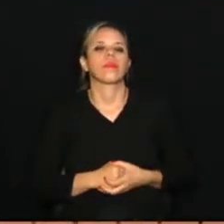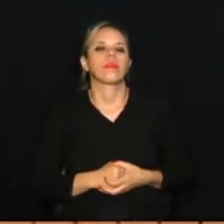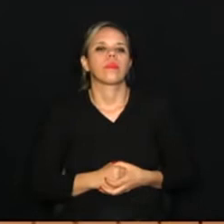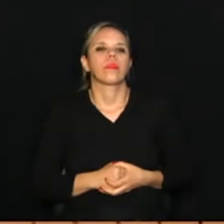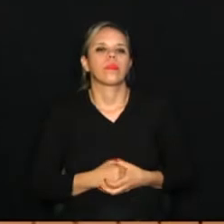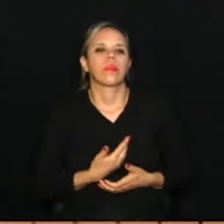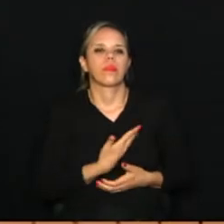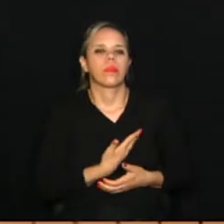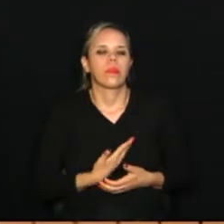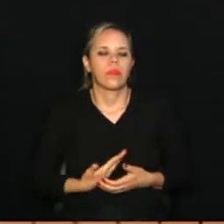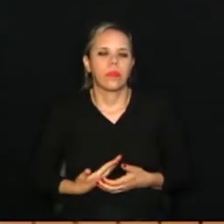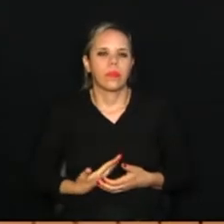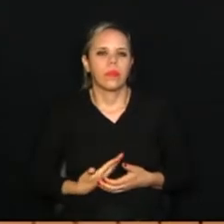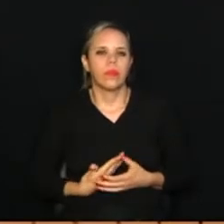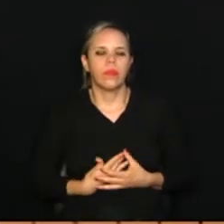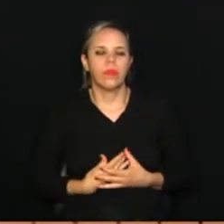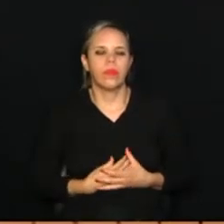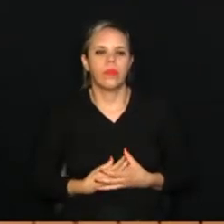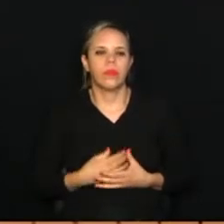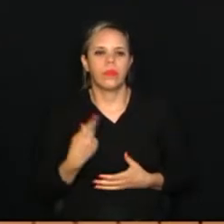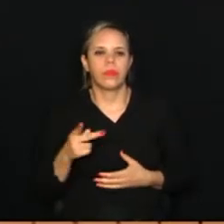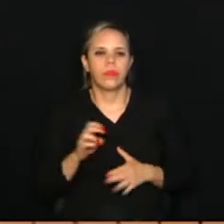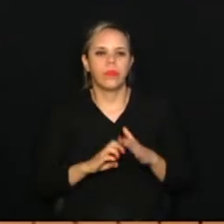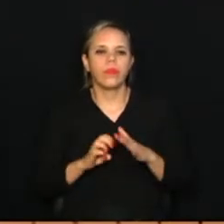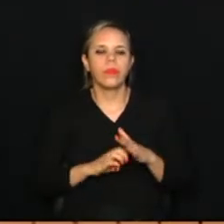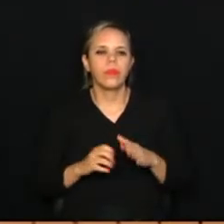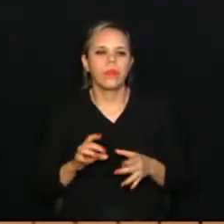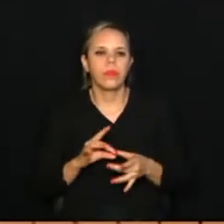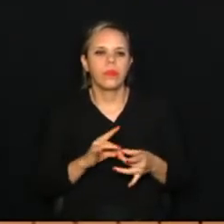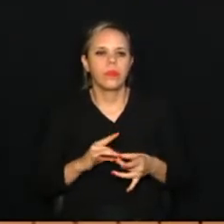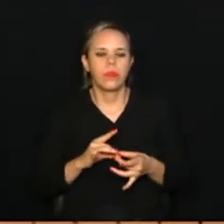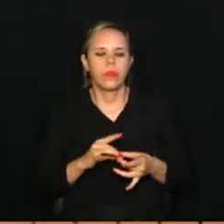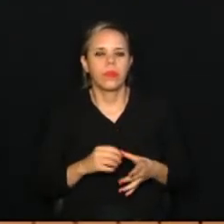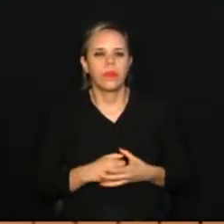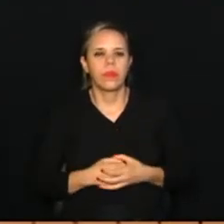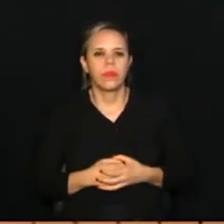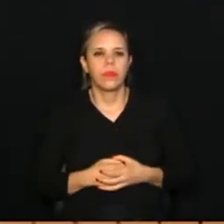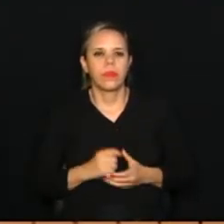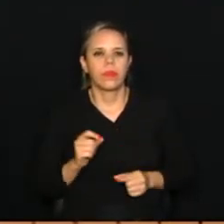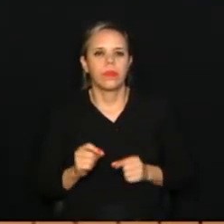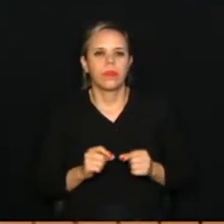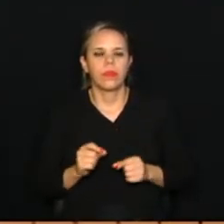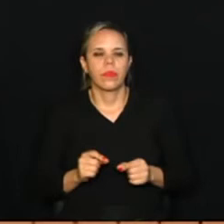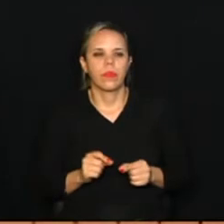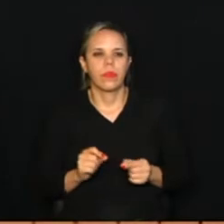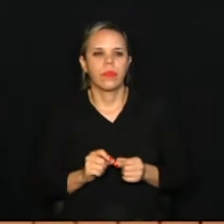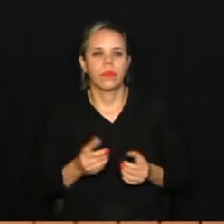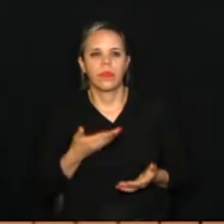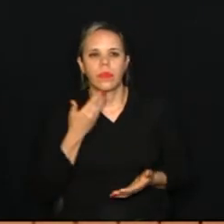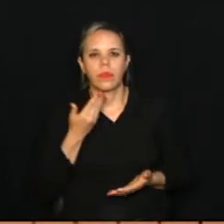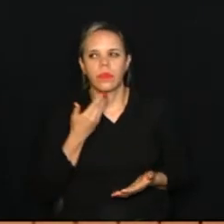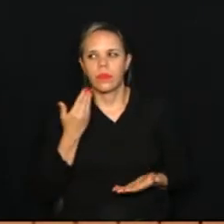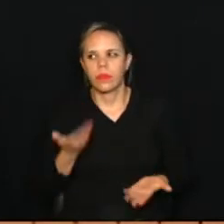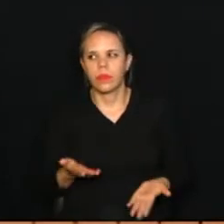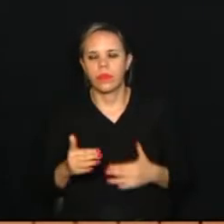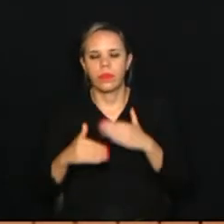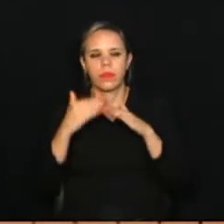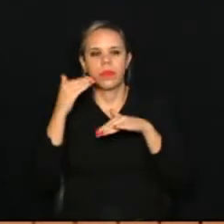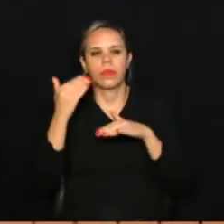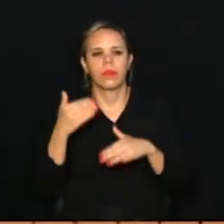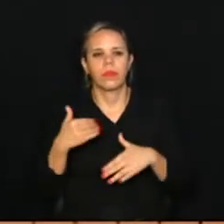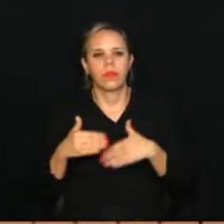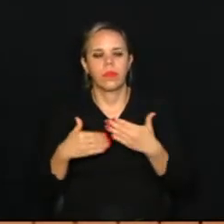Poder Executivo e as suas empresas associadas para que facilitem e desenvolvam cada